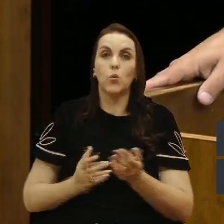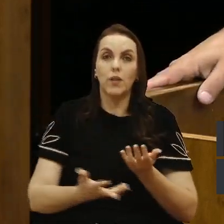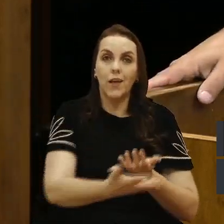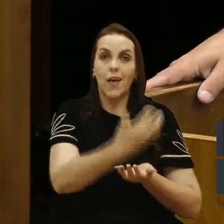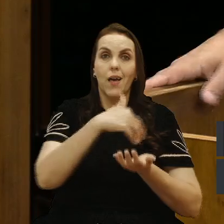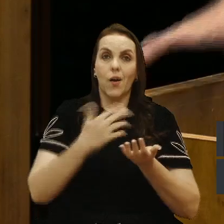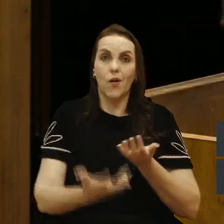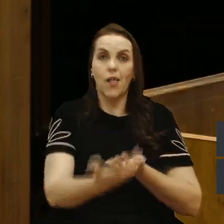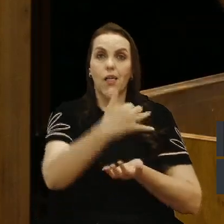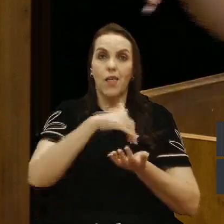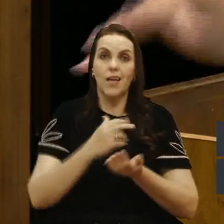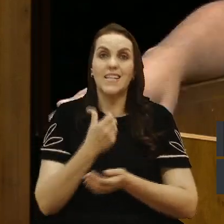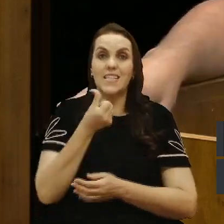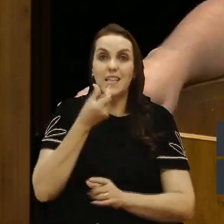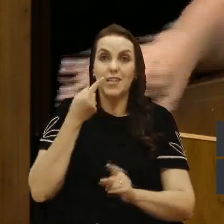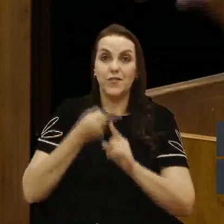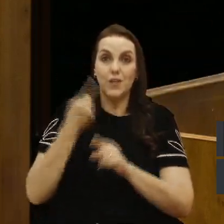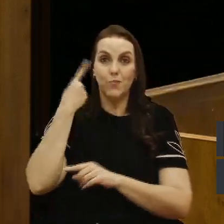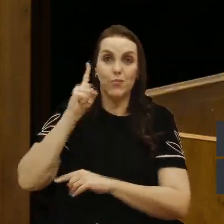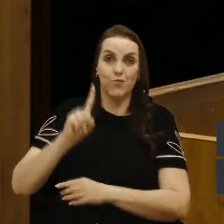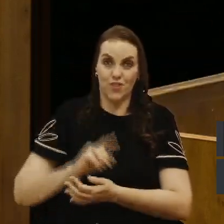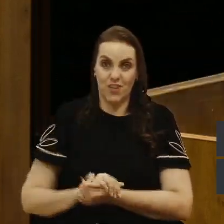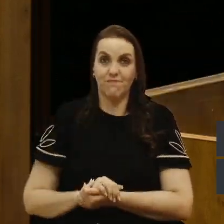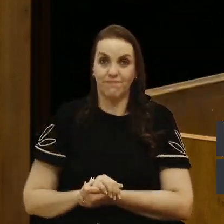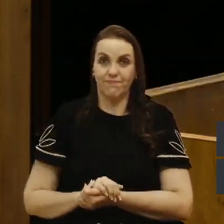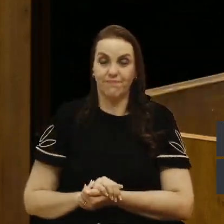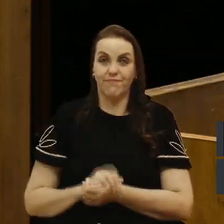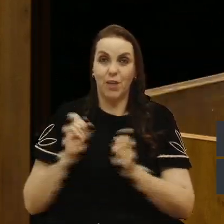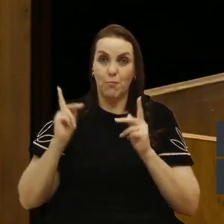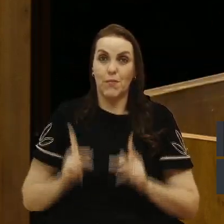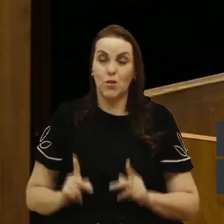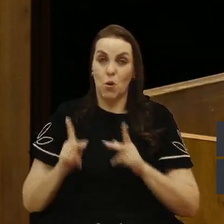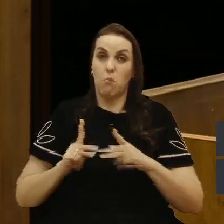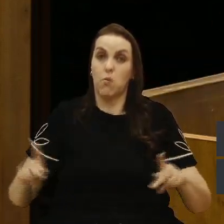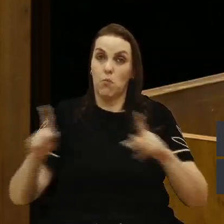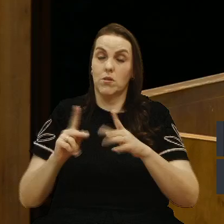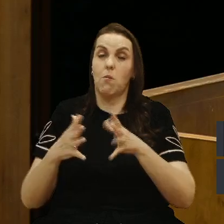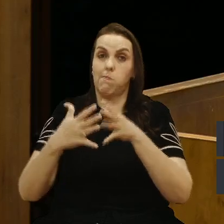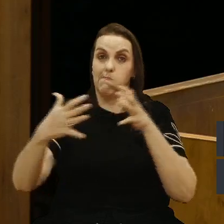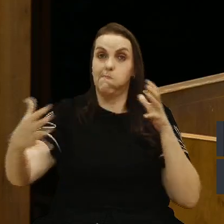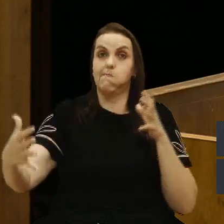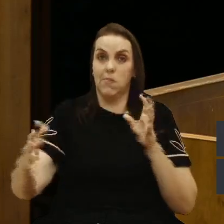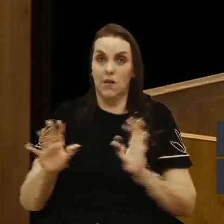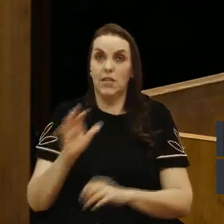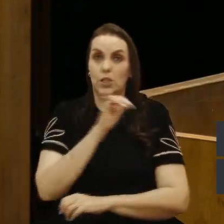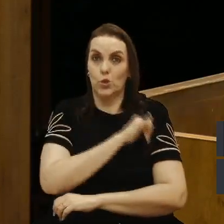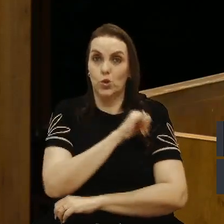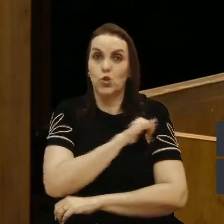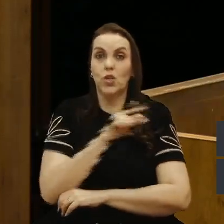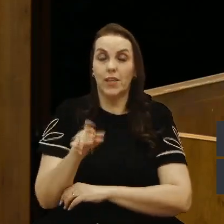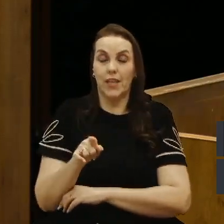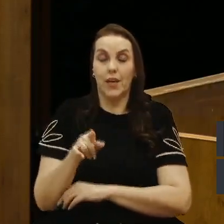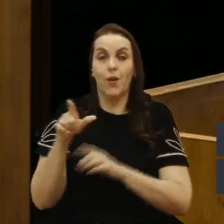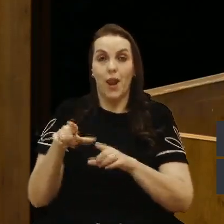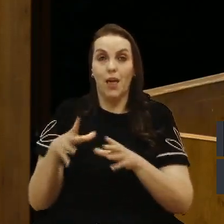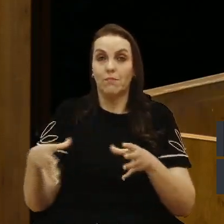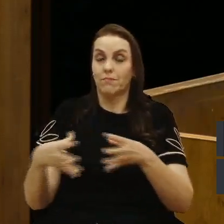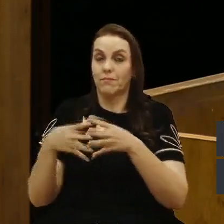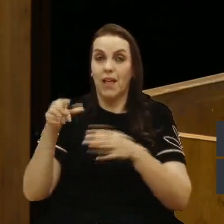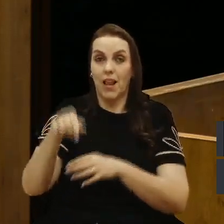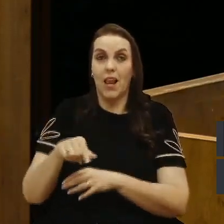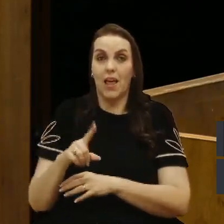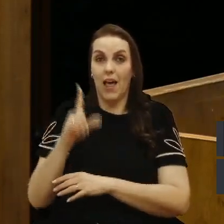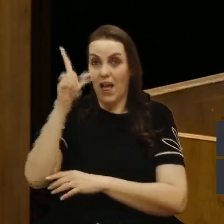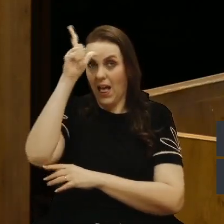por dia em lugares de maior densidade. Nós estamos falando do Rio de Janeiro no Complexo do Alemão, que tem mais de